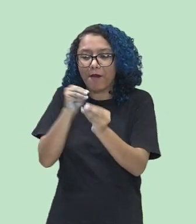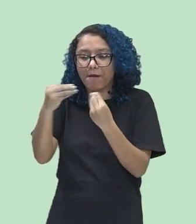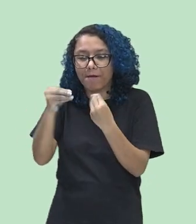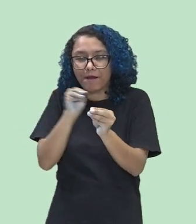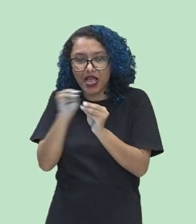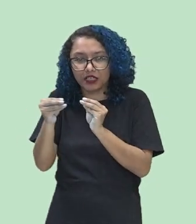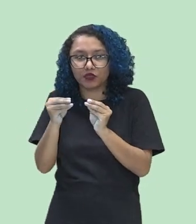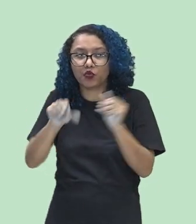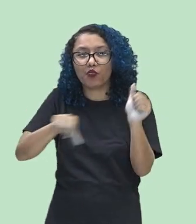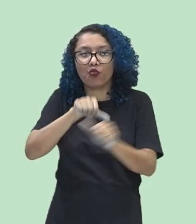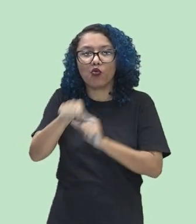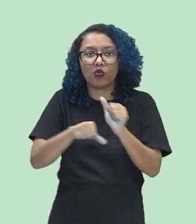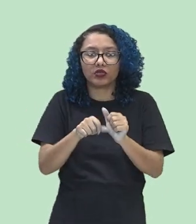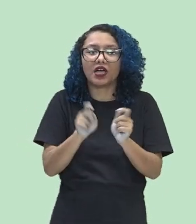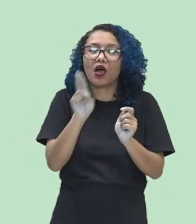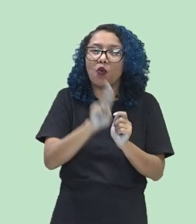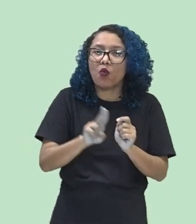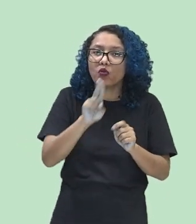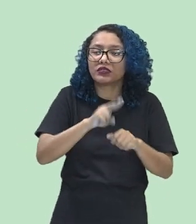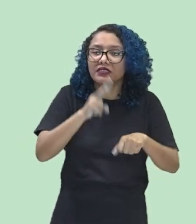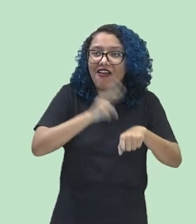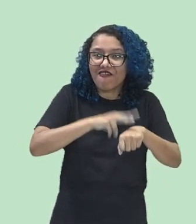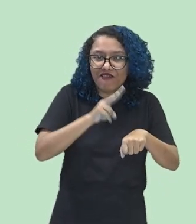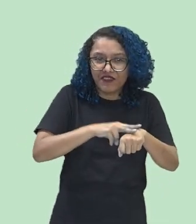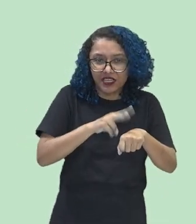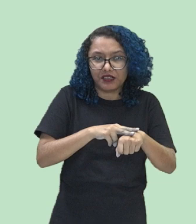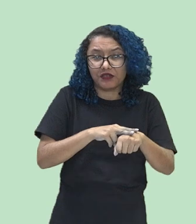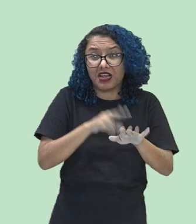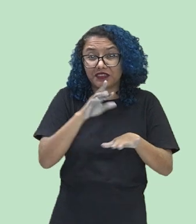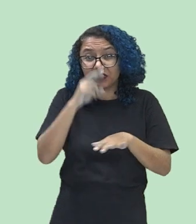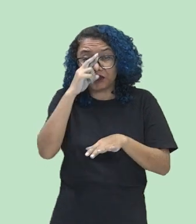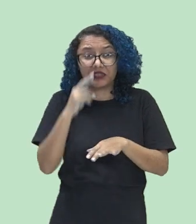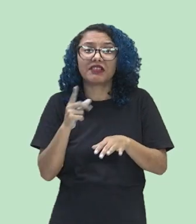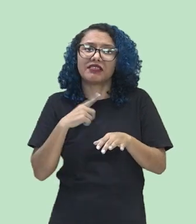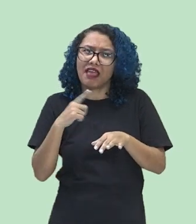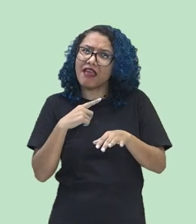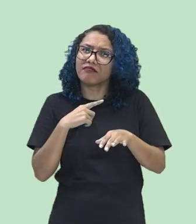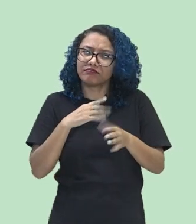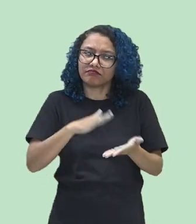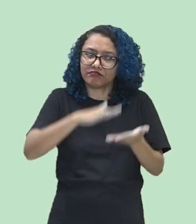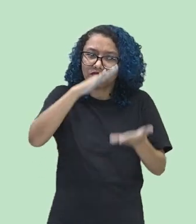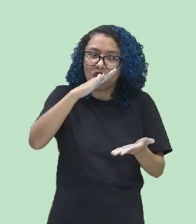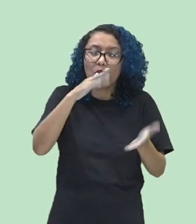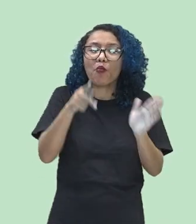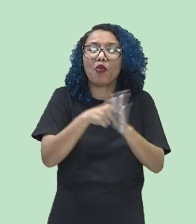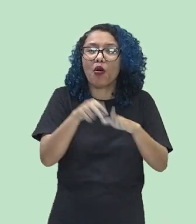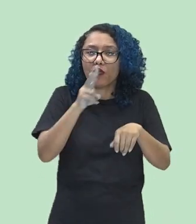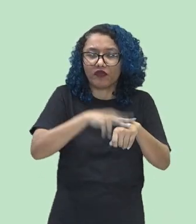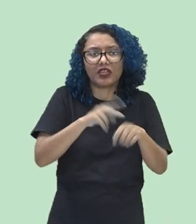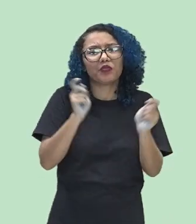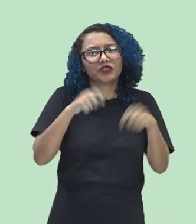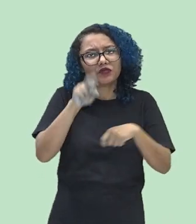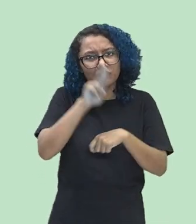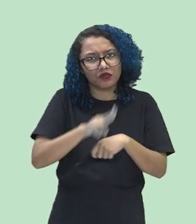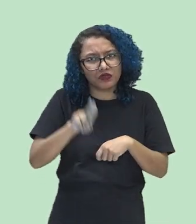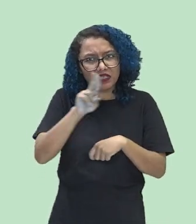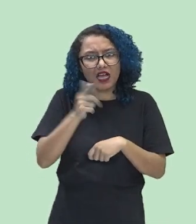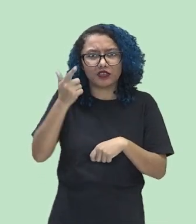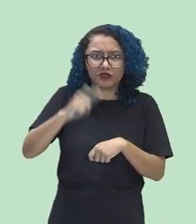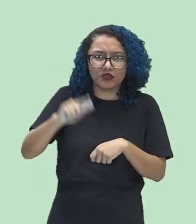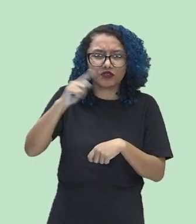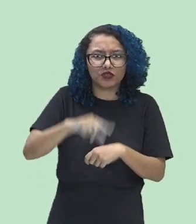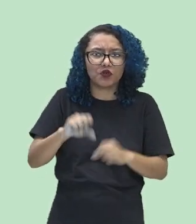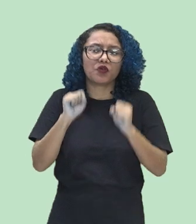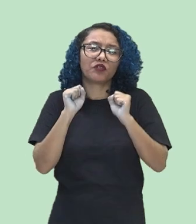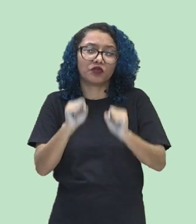refrigerante, por exemplo, que você compra, ele é retornável e aí você pode estar utilizando e reciclando ali,